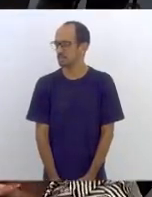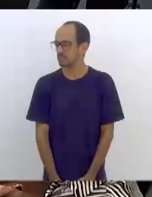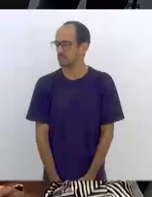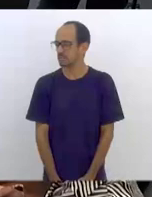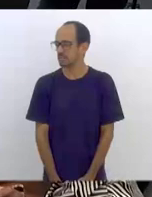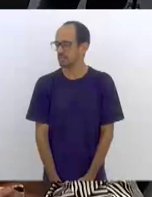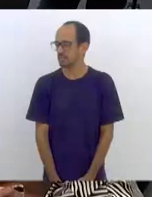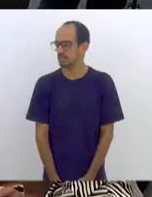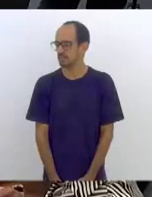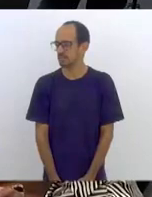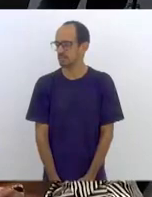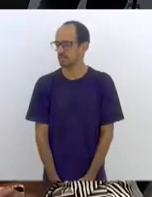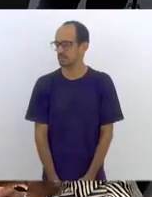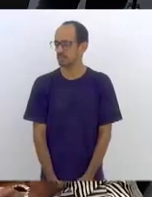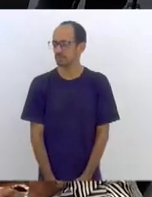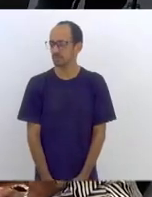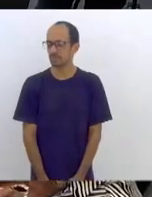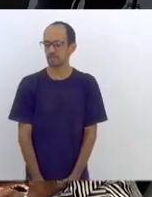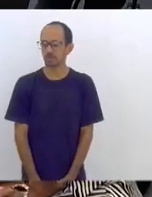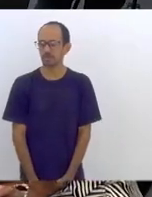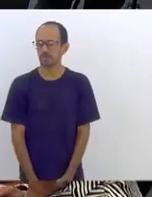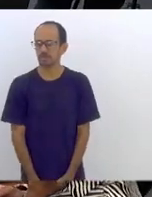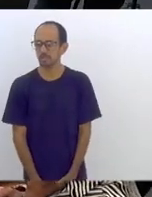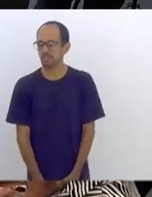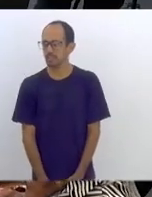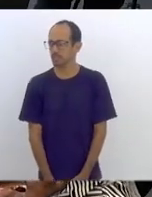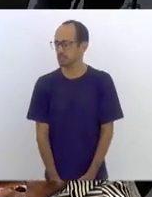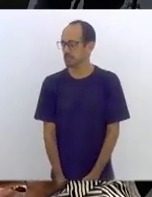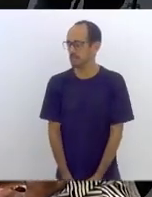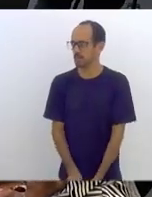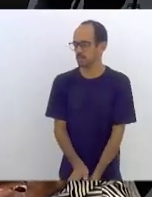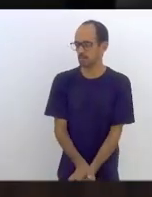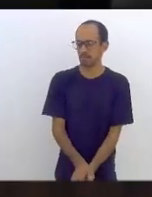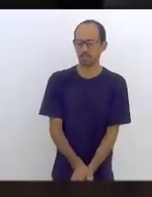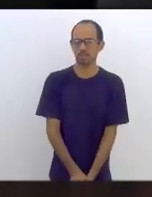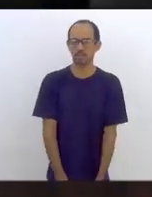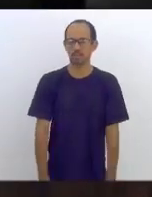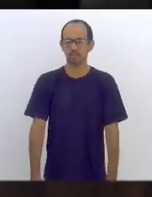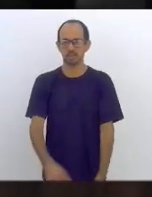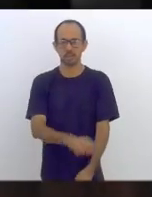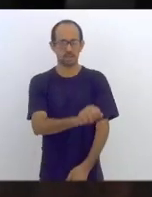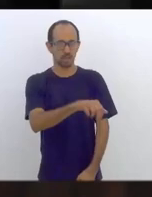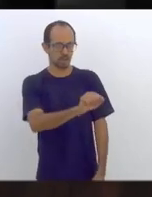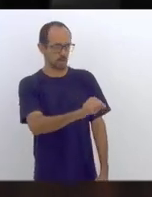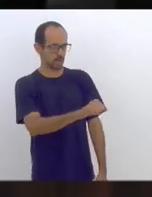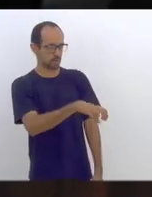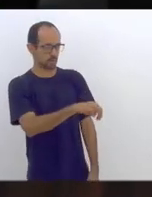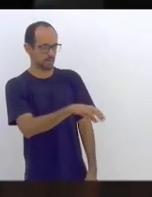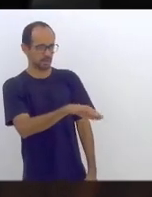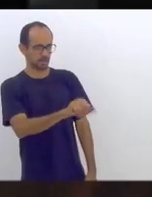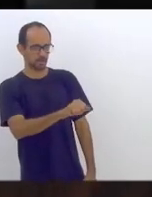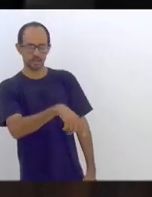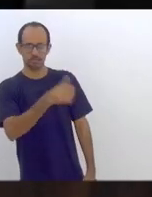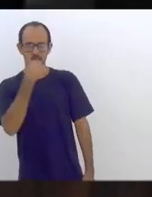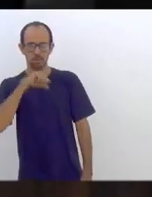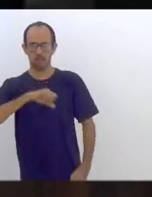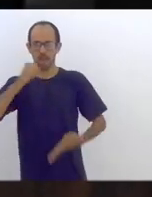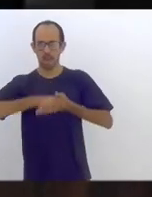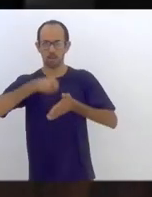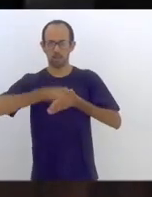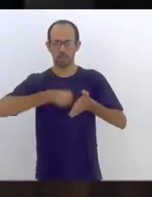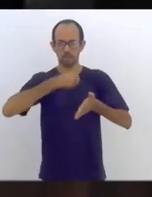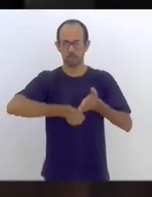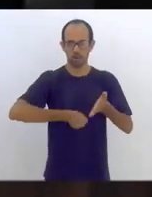Quero convidar a nossa querida Ana Maria Leone de Jesus Ferreira, uma mulher aguerrida, lutadora,